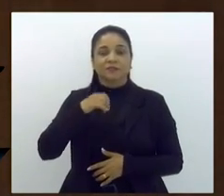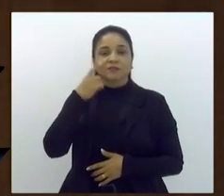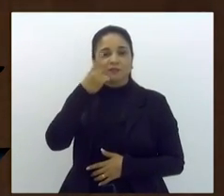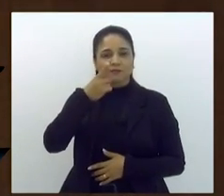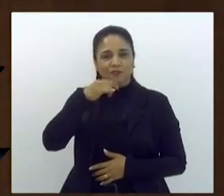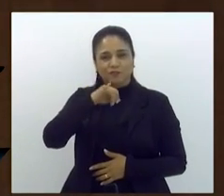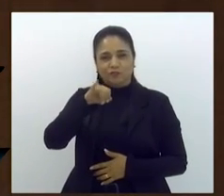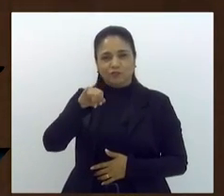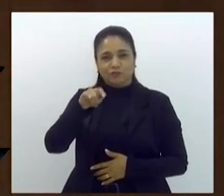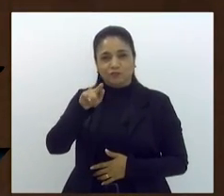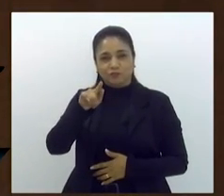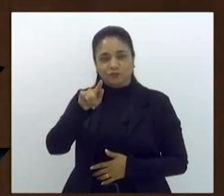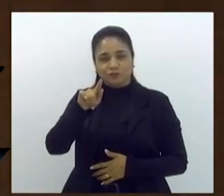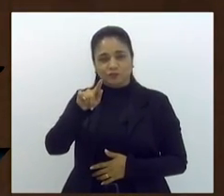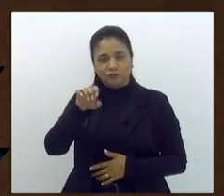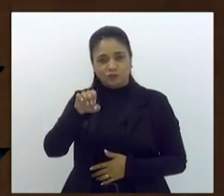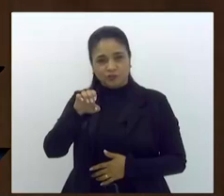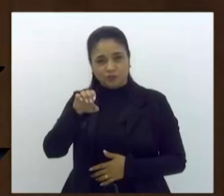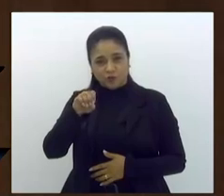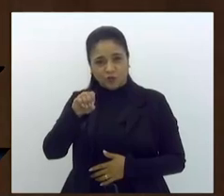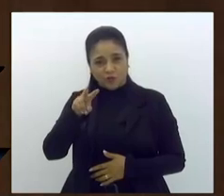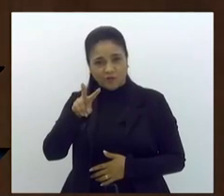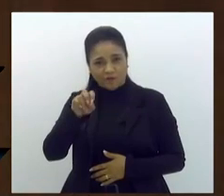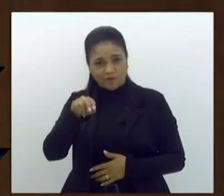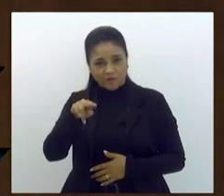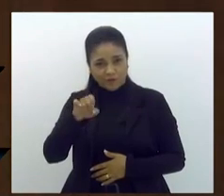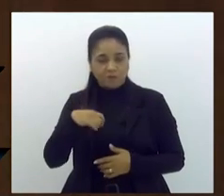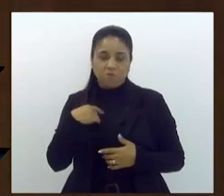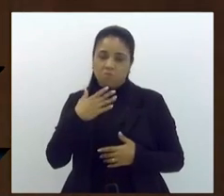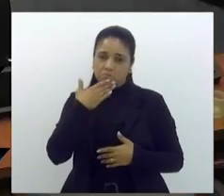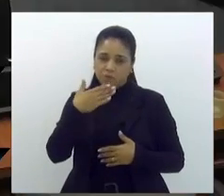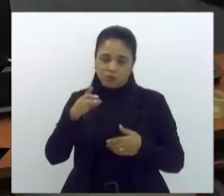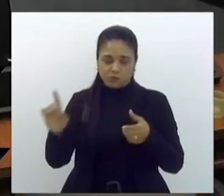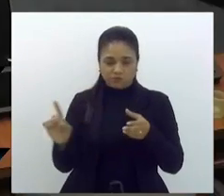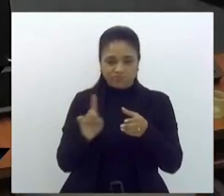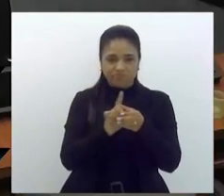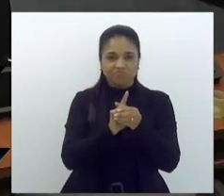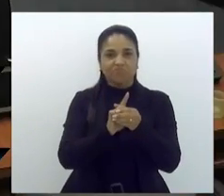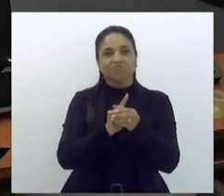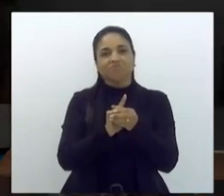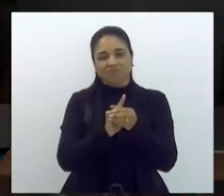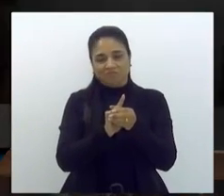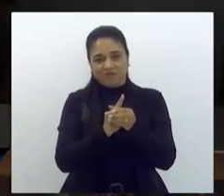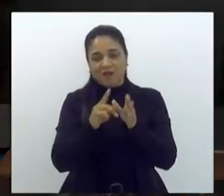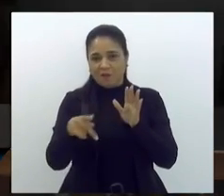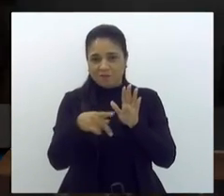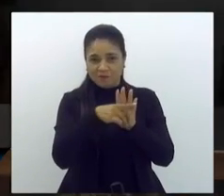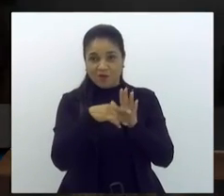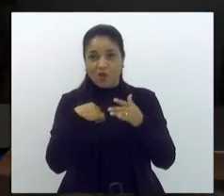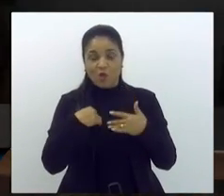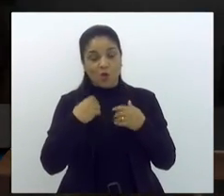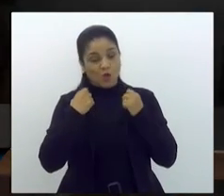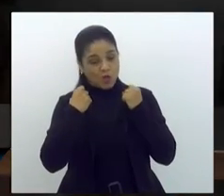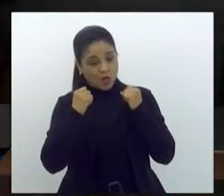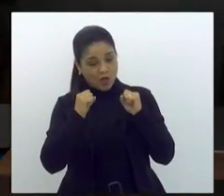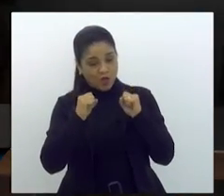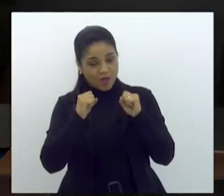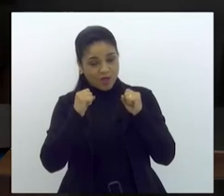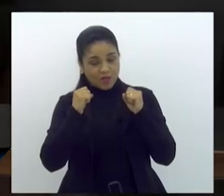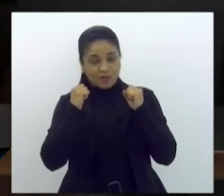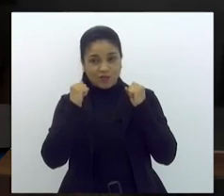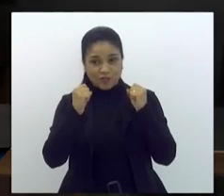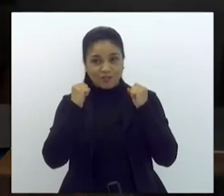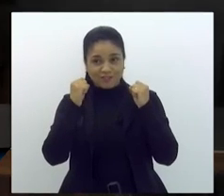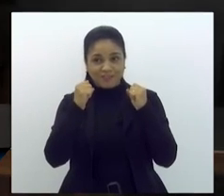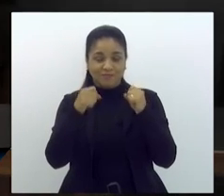com outoria no item 12 nesse projeto anterior obrigado quero dizer vossa excelência que eu tô torcendo para o senhor assumir a secretaria de